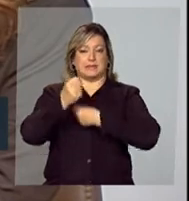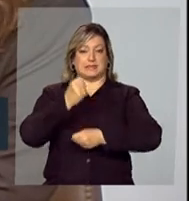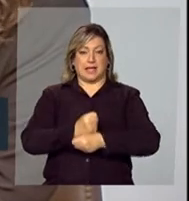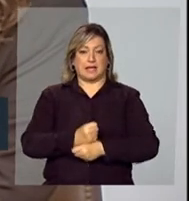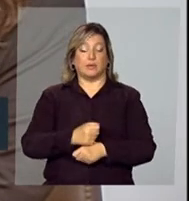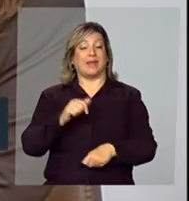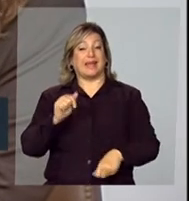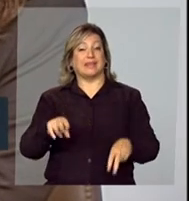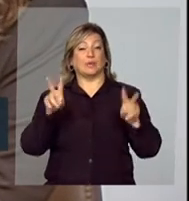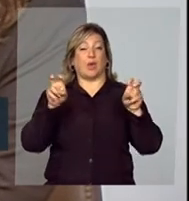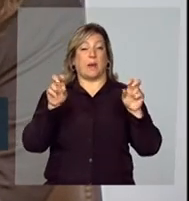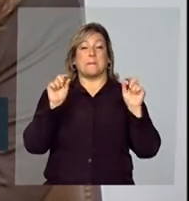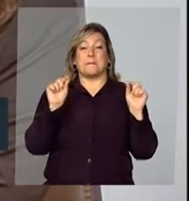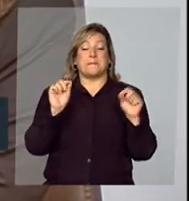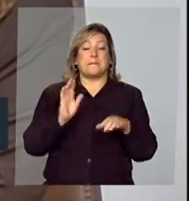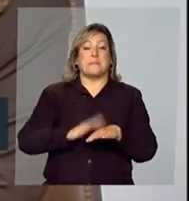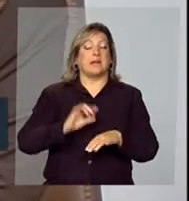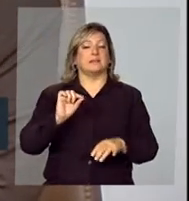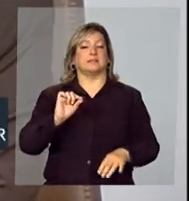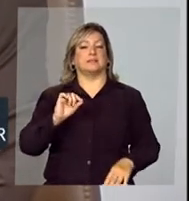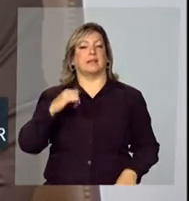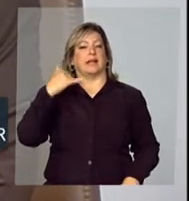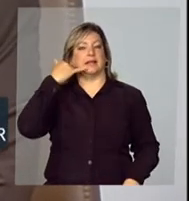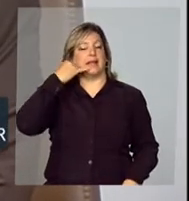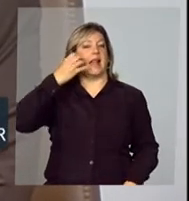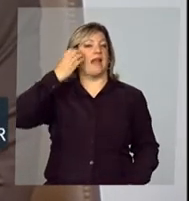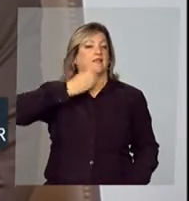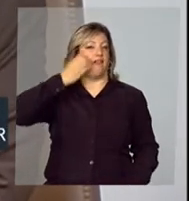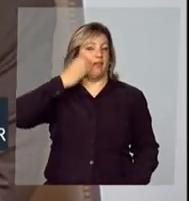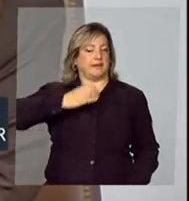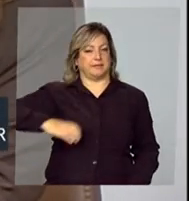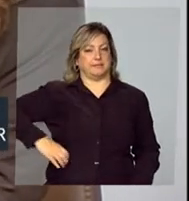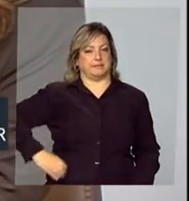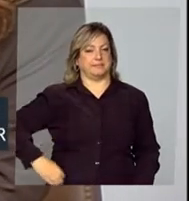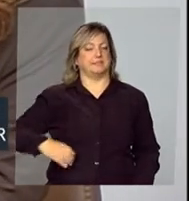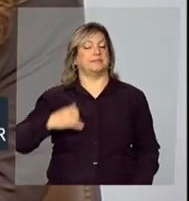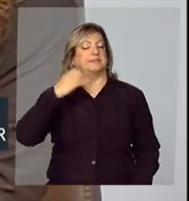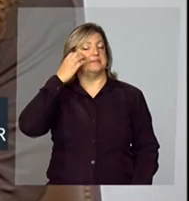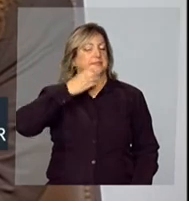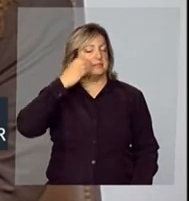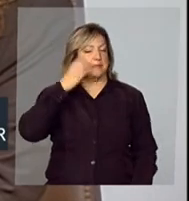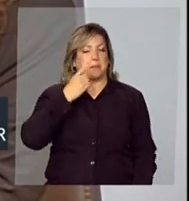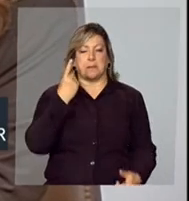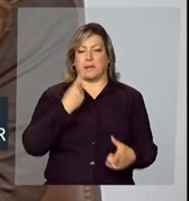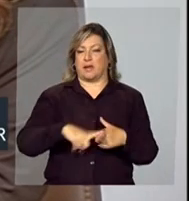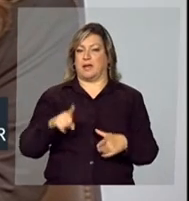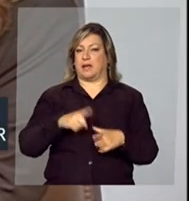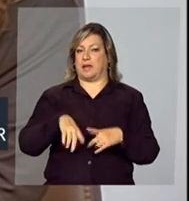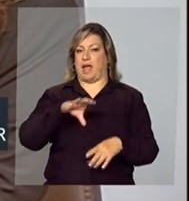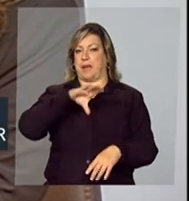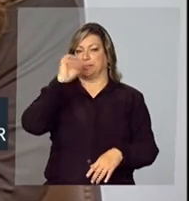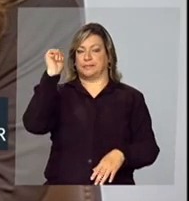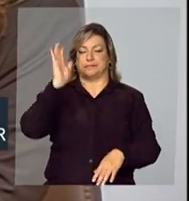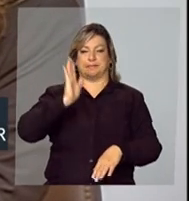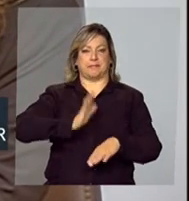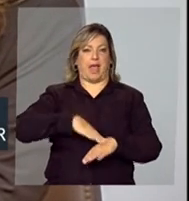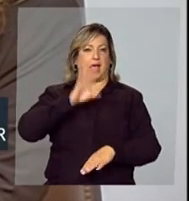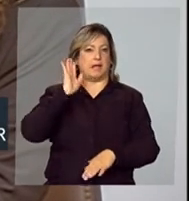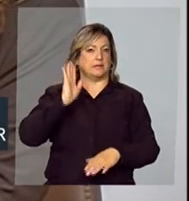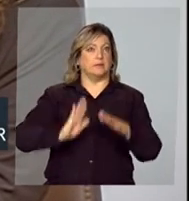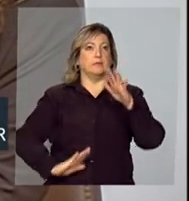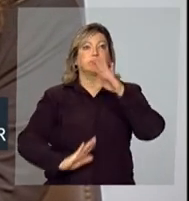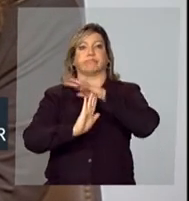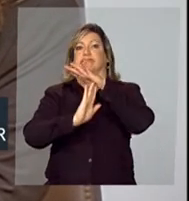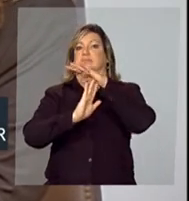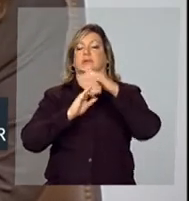o assunto mais demandado telefonia celular então nos chamou atenção porque